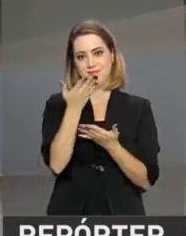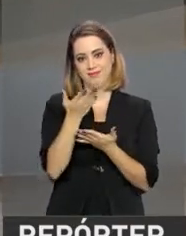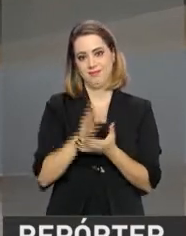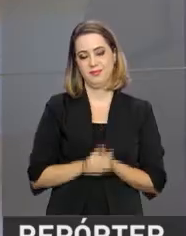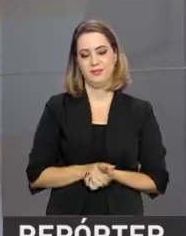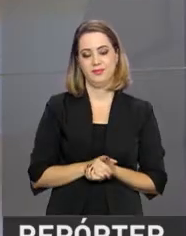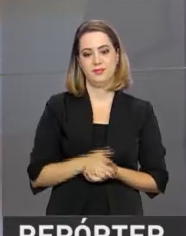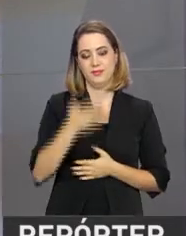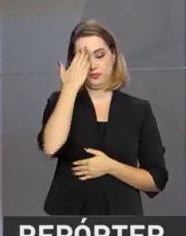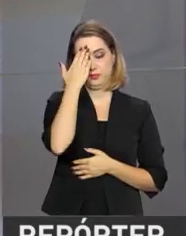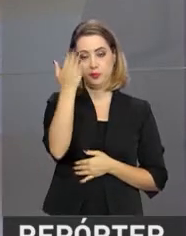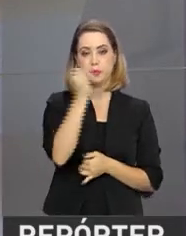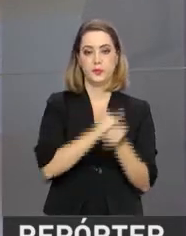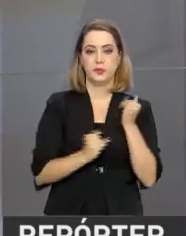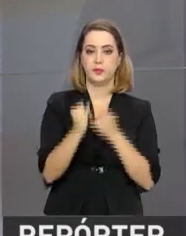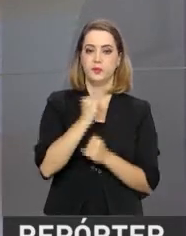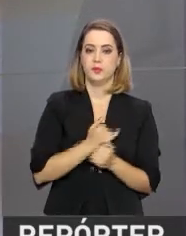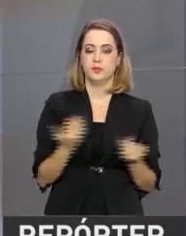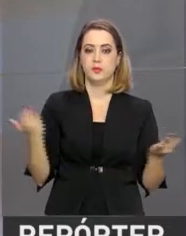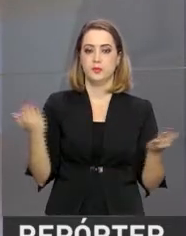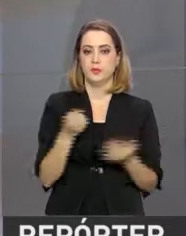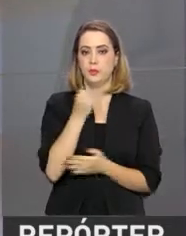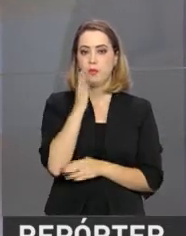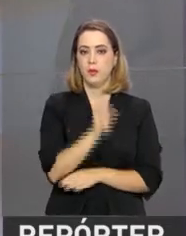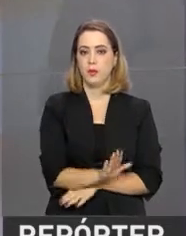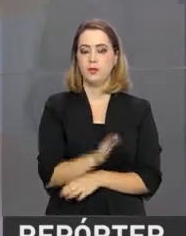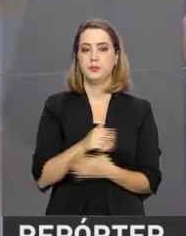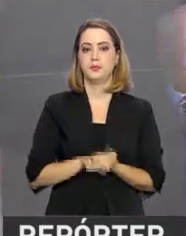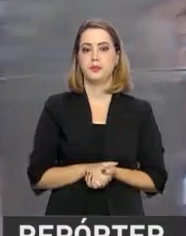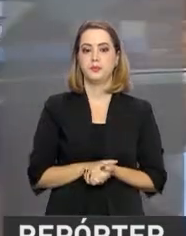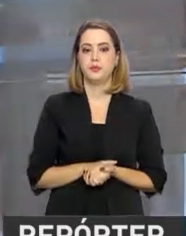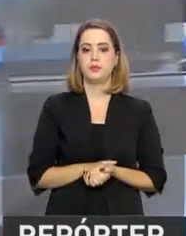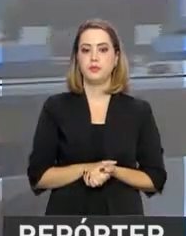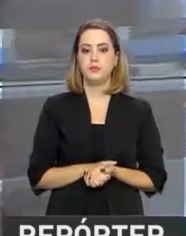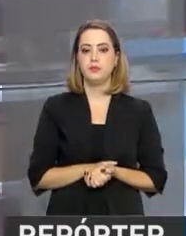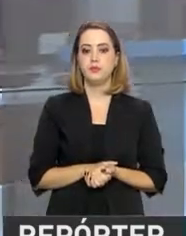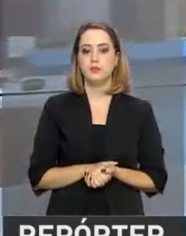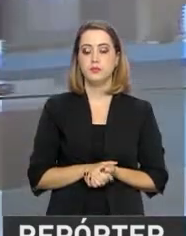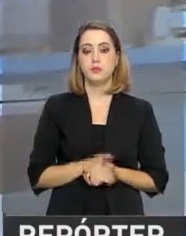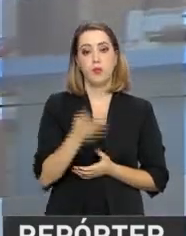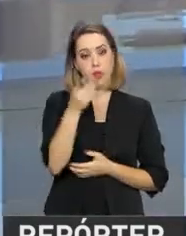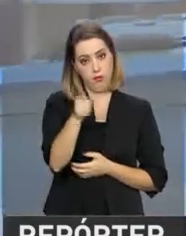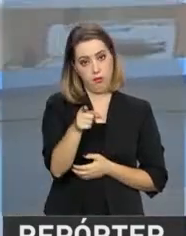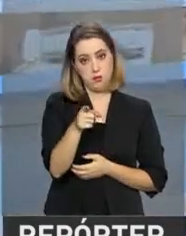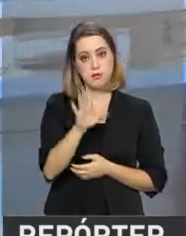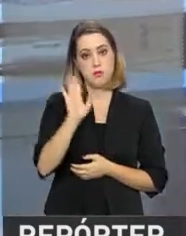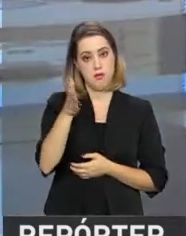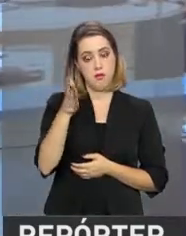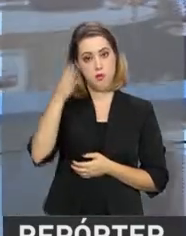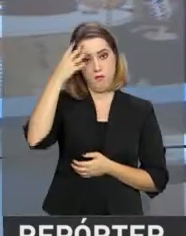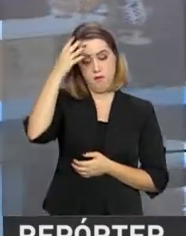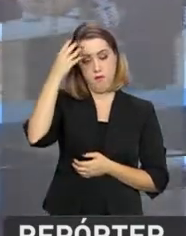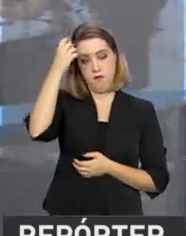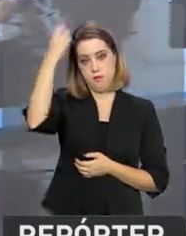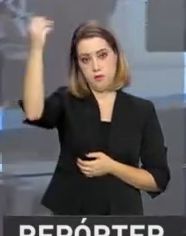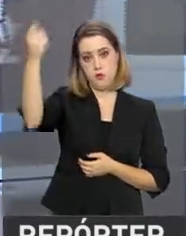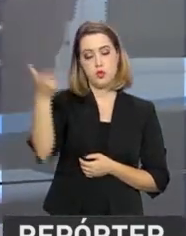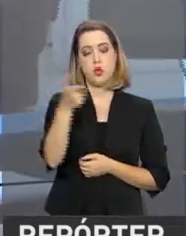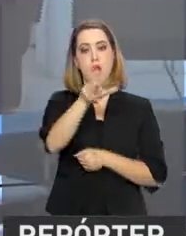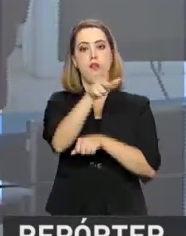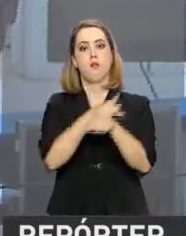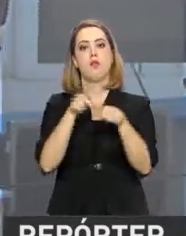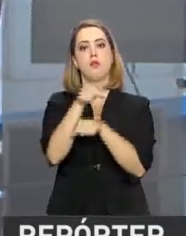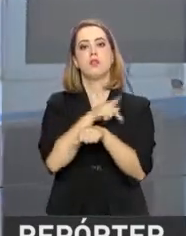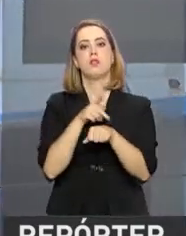luis obrigado pelas informações paulo la sálvia boa tarde pra você e você vai viajar para fora do país a